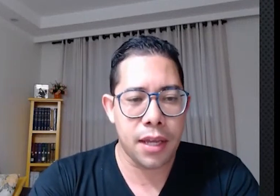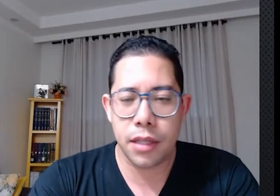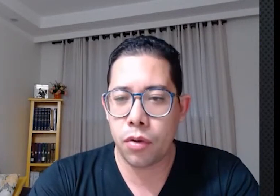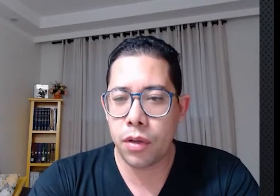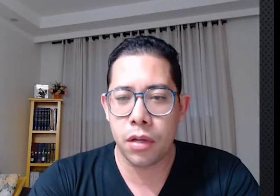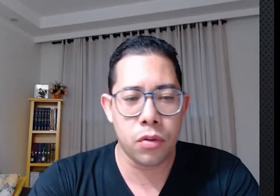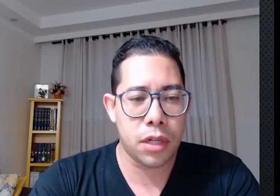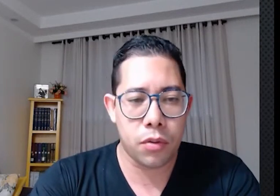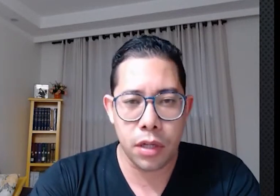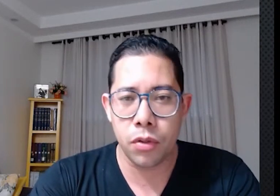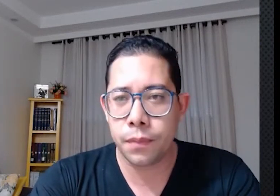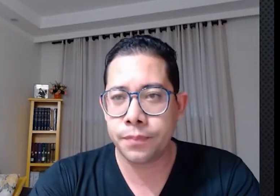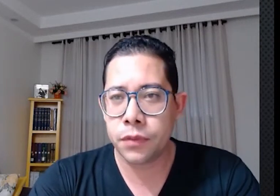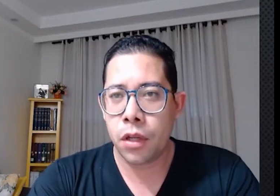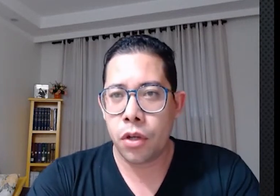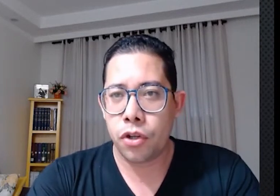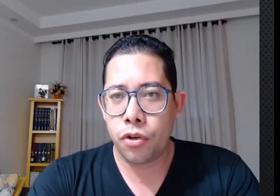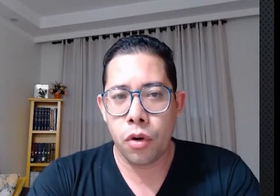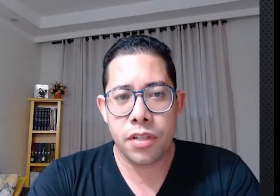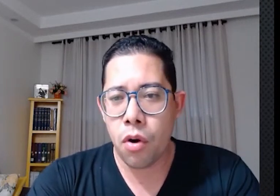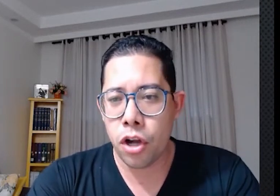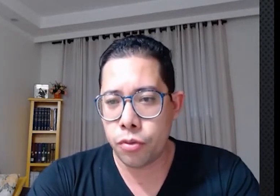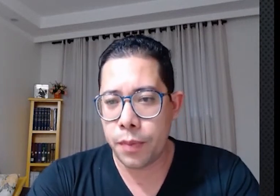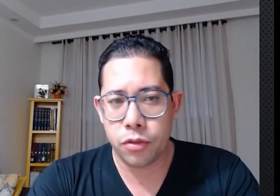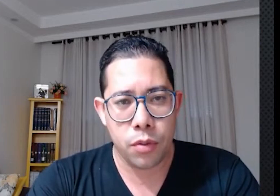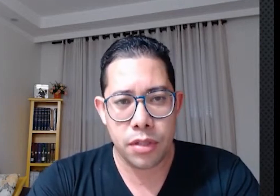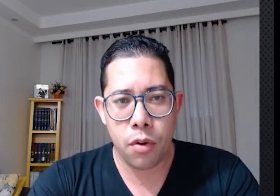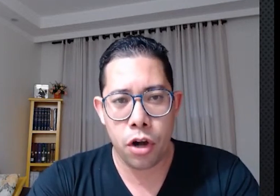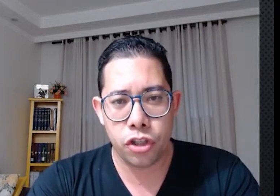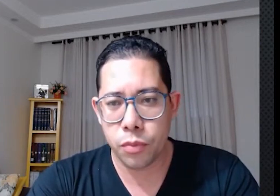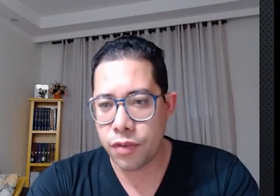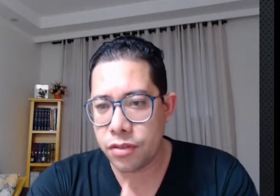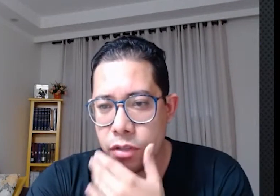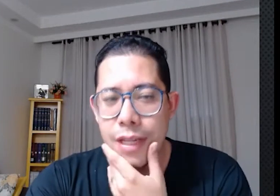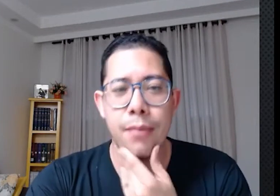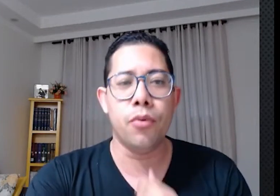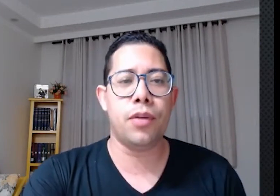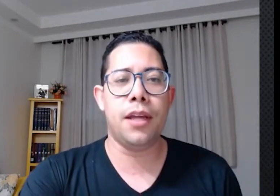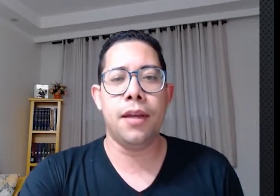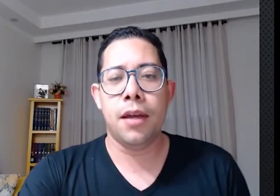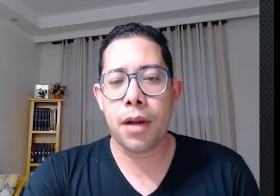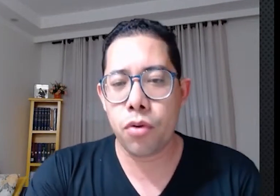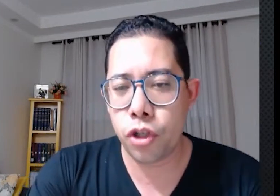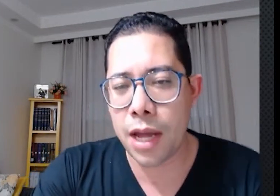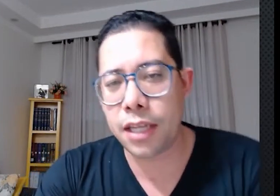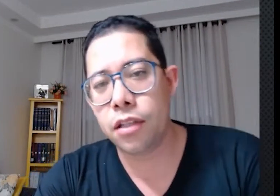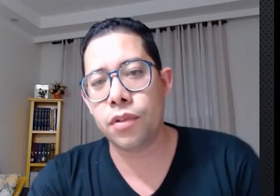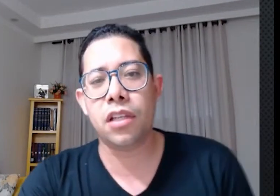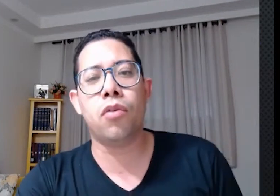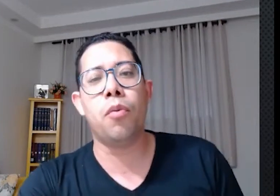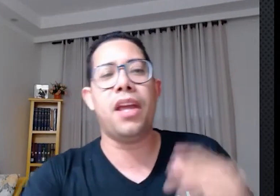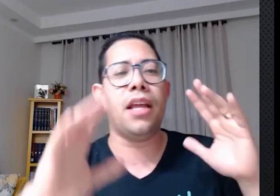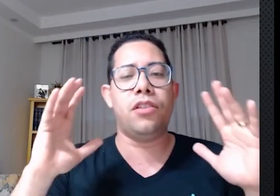compreender aí, tranquilo, tranquilo. Show, isso é ótimo, pessoal, isso é ótimo, isso vai nos ajudar aí muito, hein, para continuar aqui.